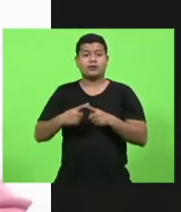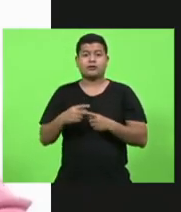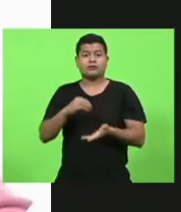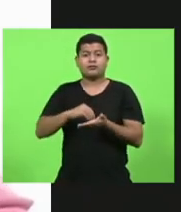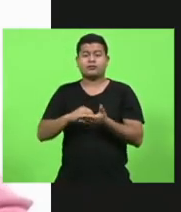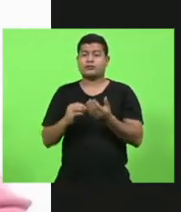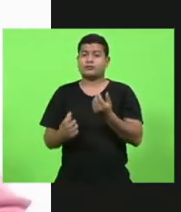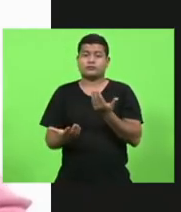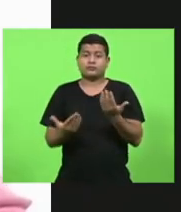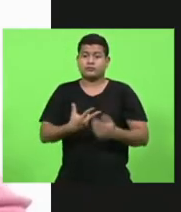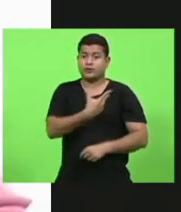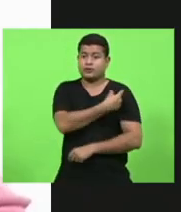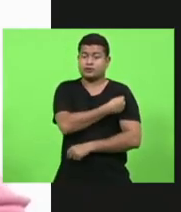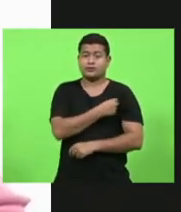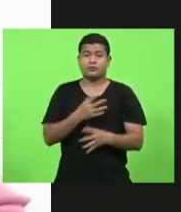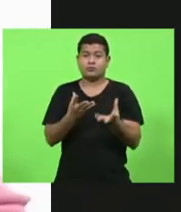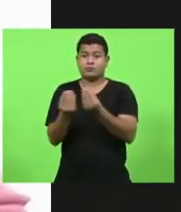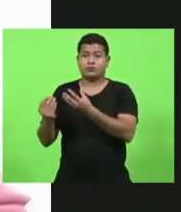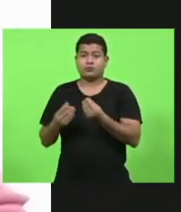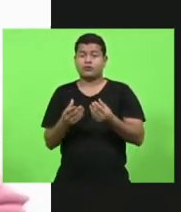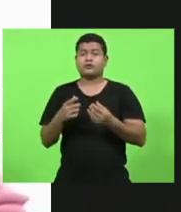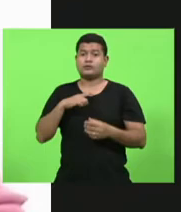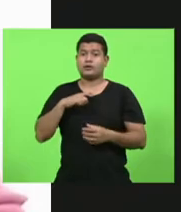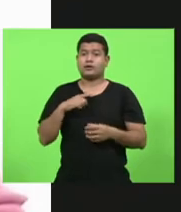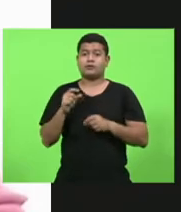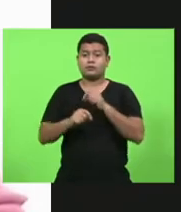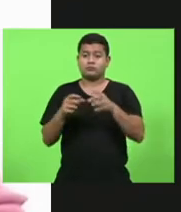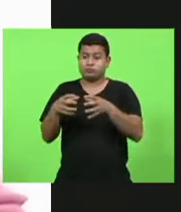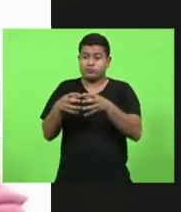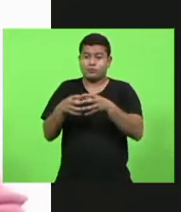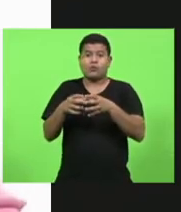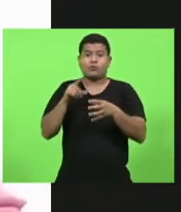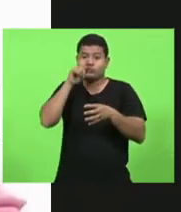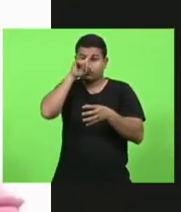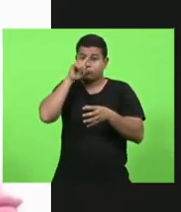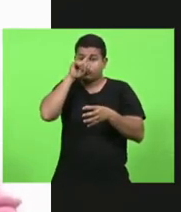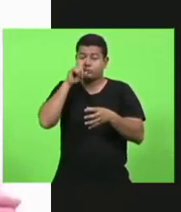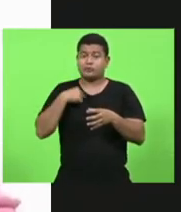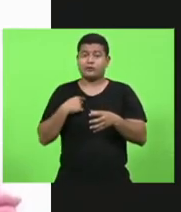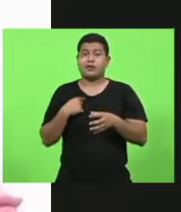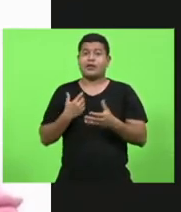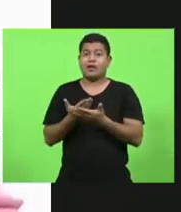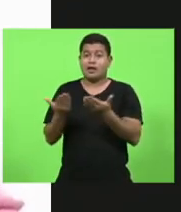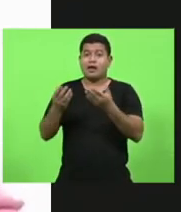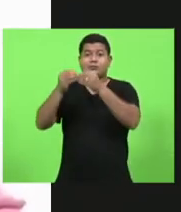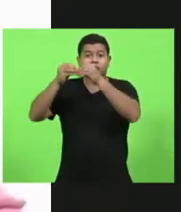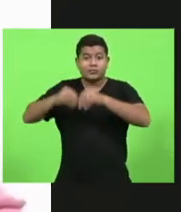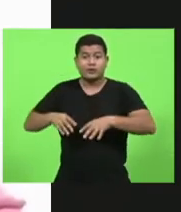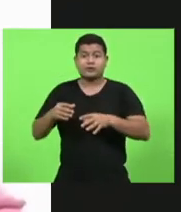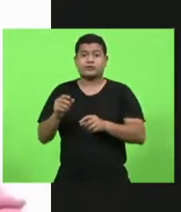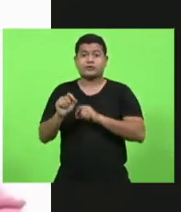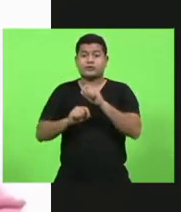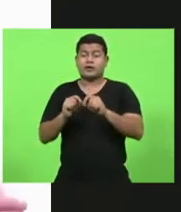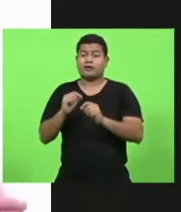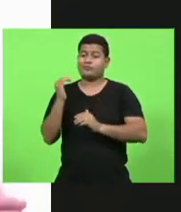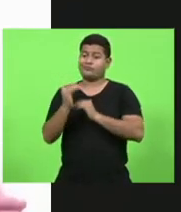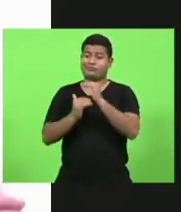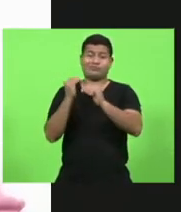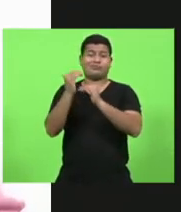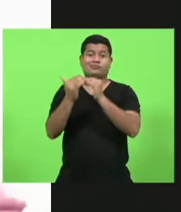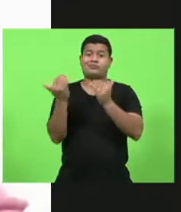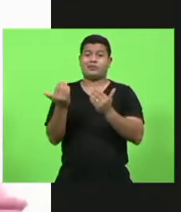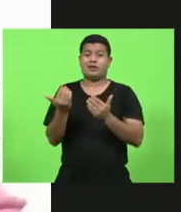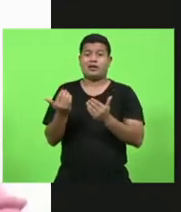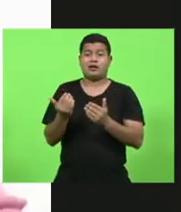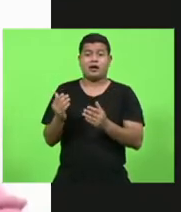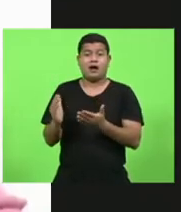de risco. Isso tem acarretado prejuízos enormes, não em socialização, mas no desenvolvimento, em processos de